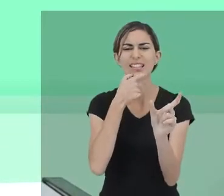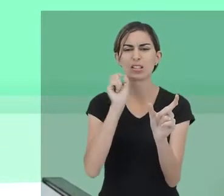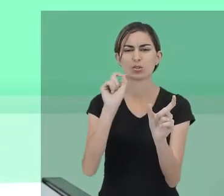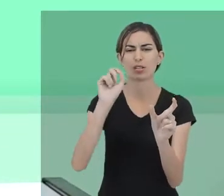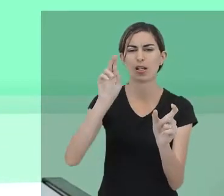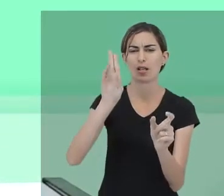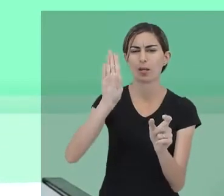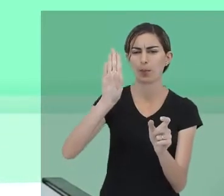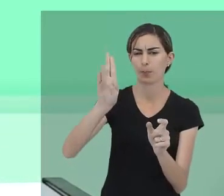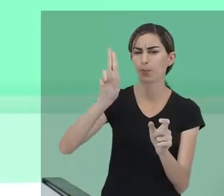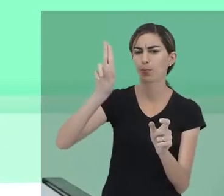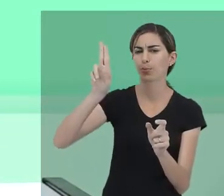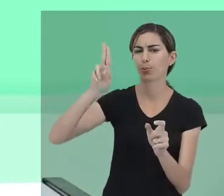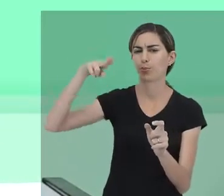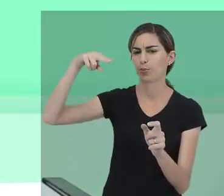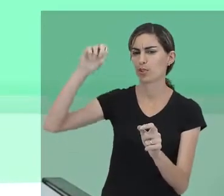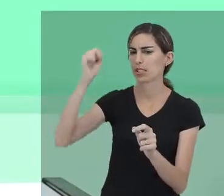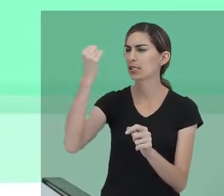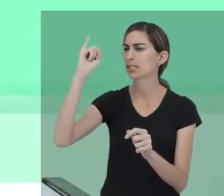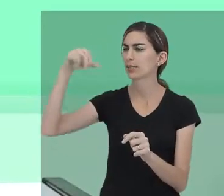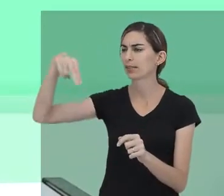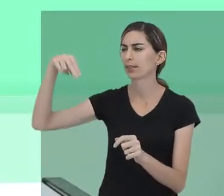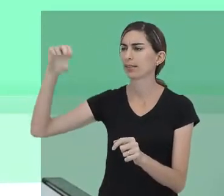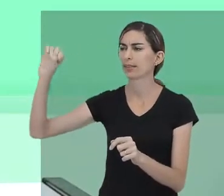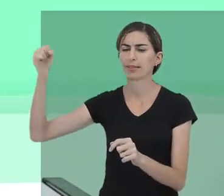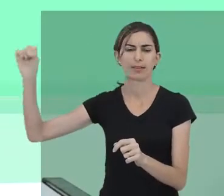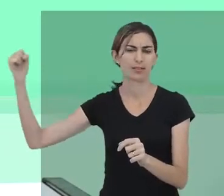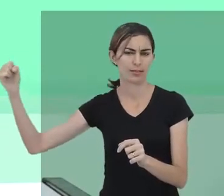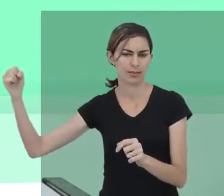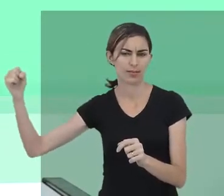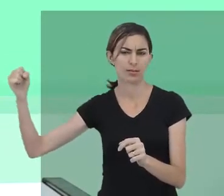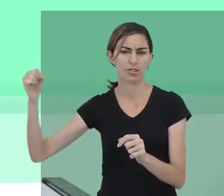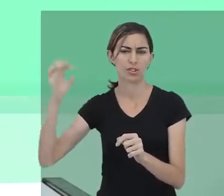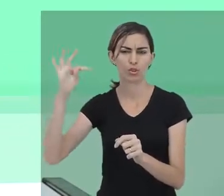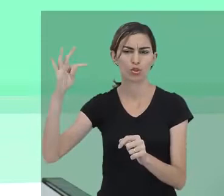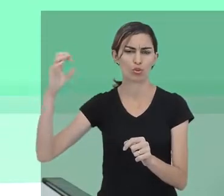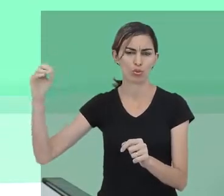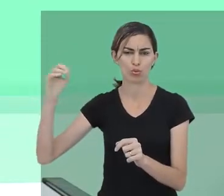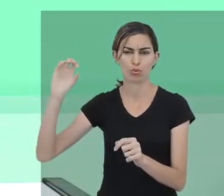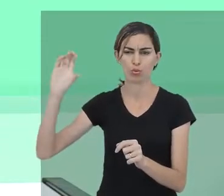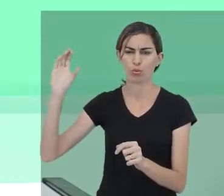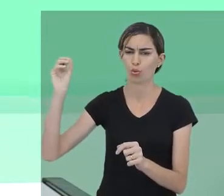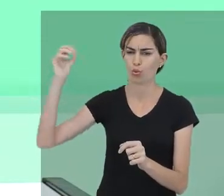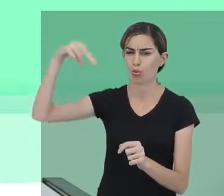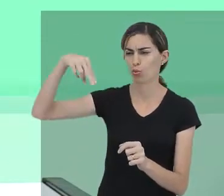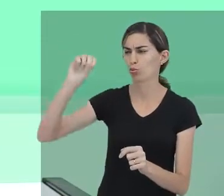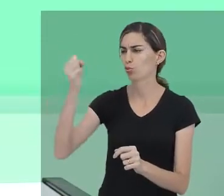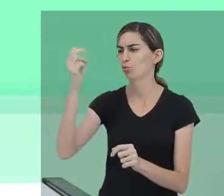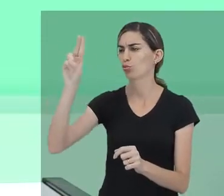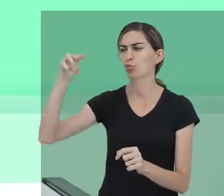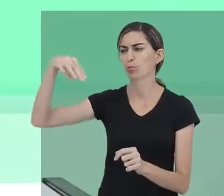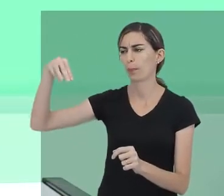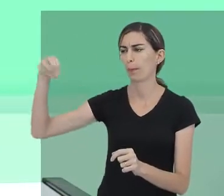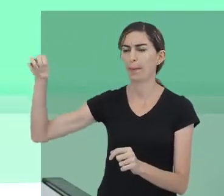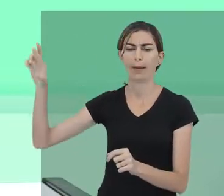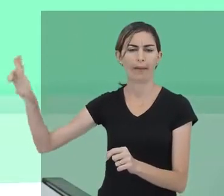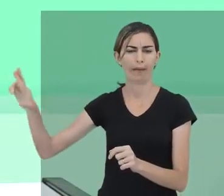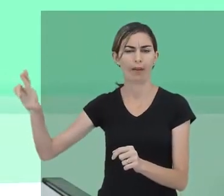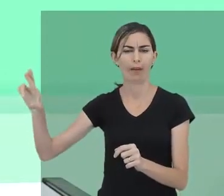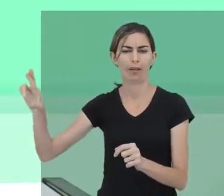B2C. Business to Consumer. Presta atenção, business